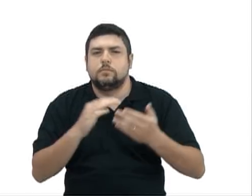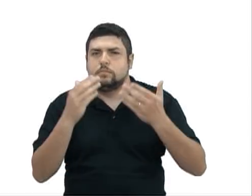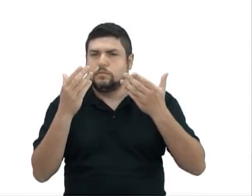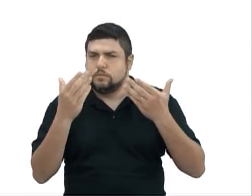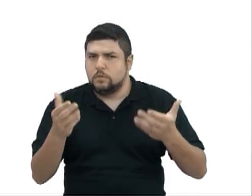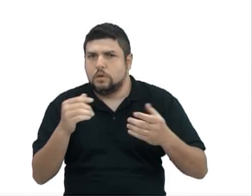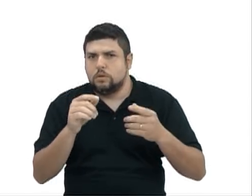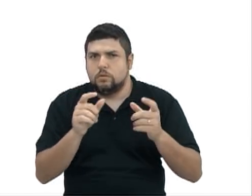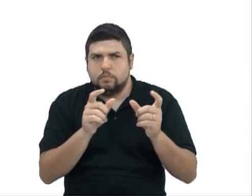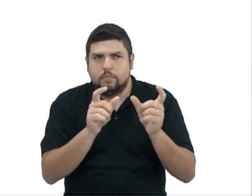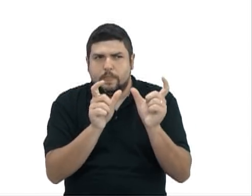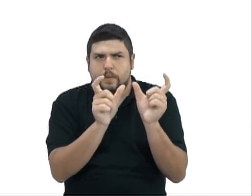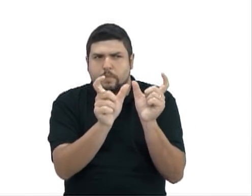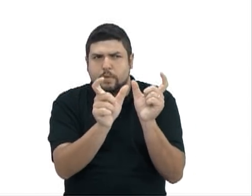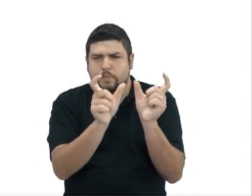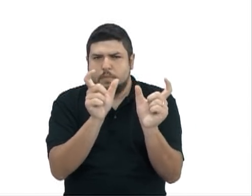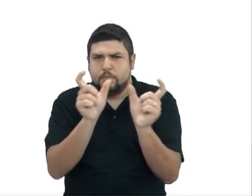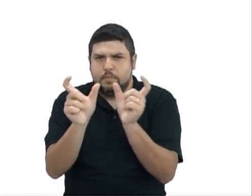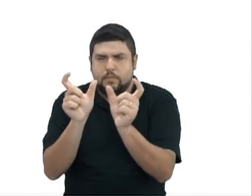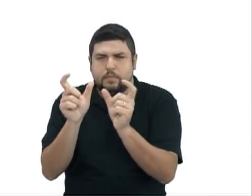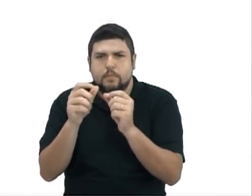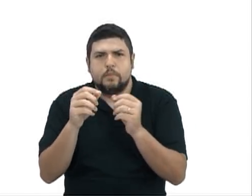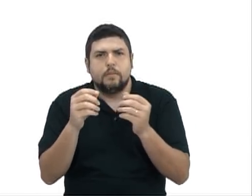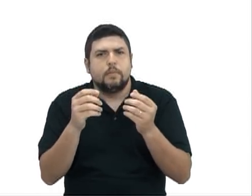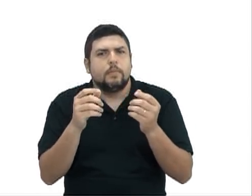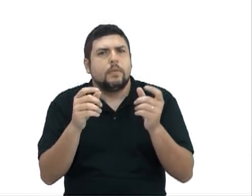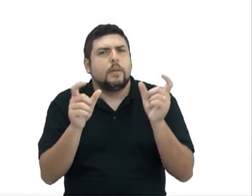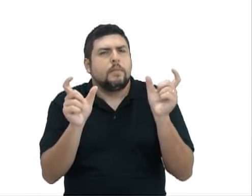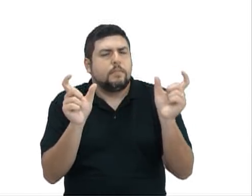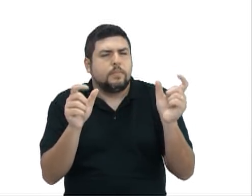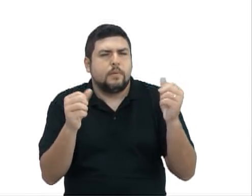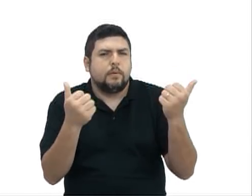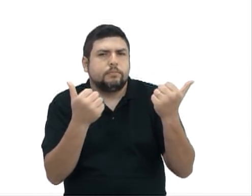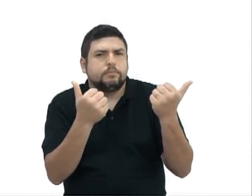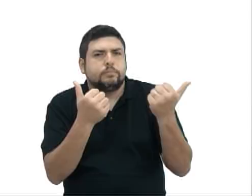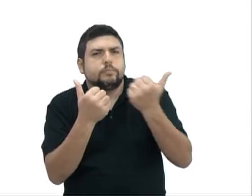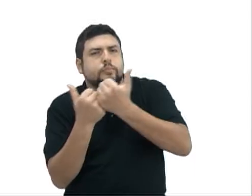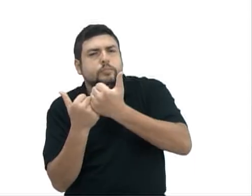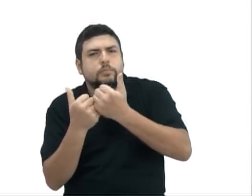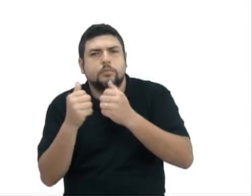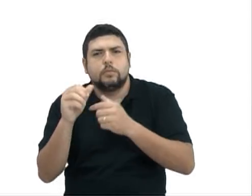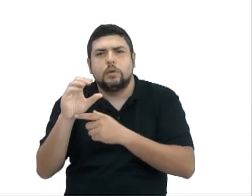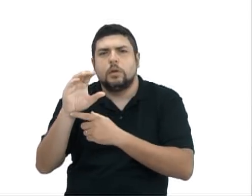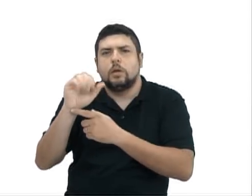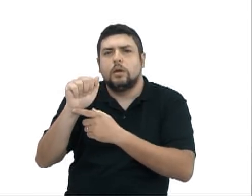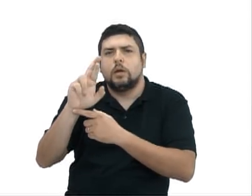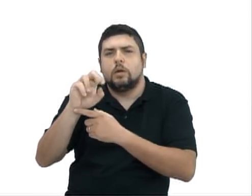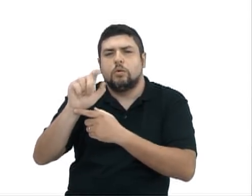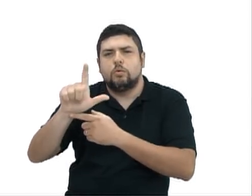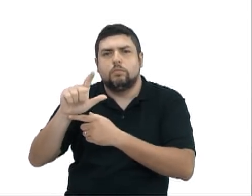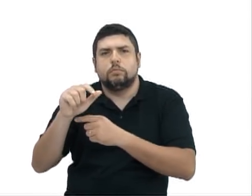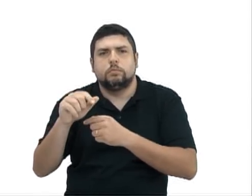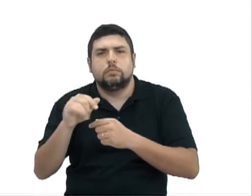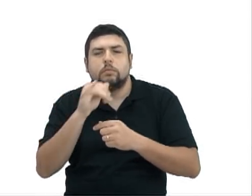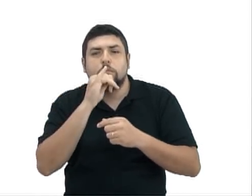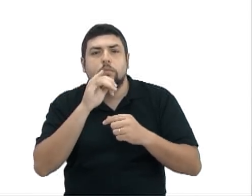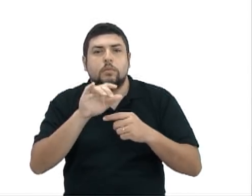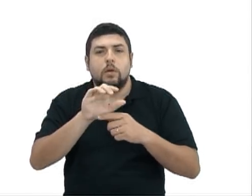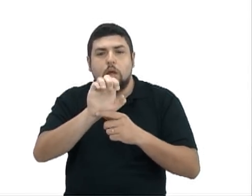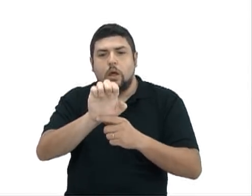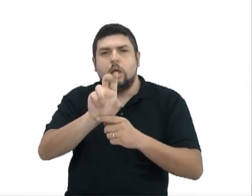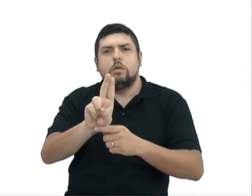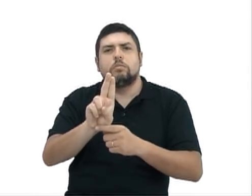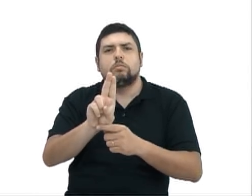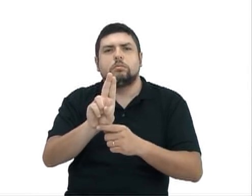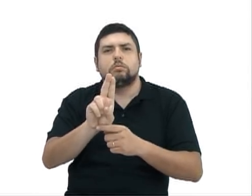as palavras aqui estão substituindo ou acompanhando Carol? Né? Olha lá, eu. Eu,